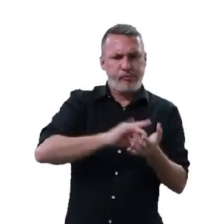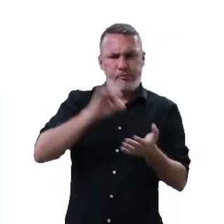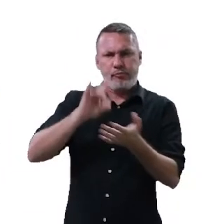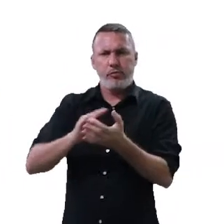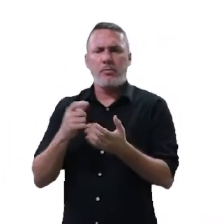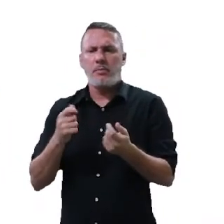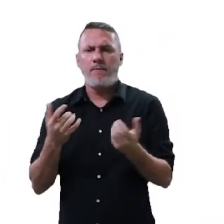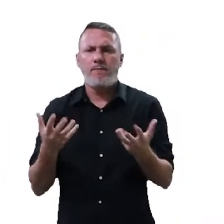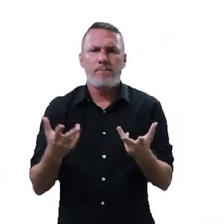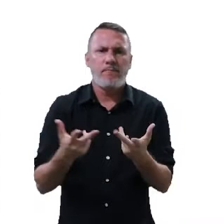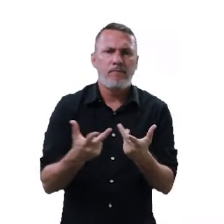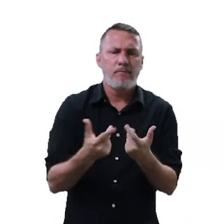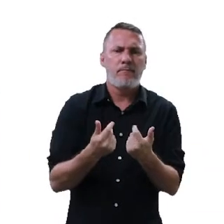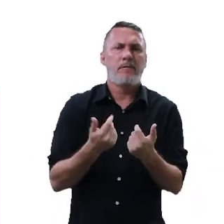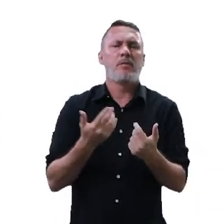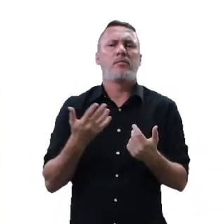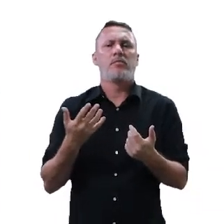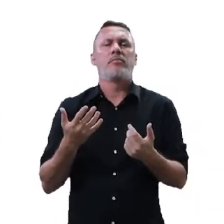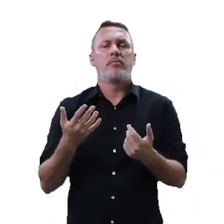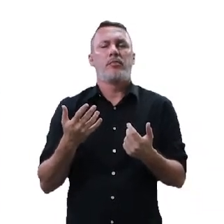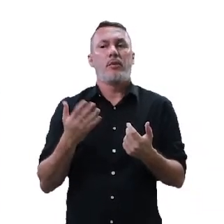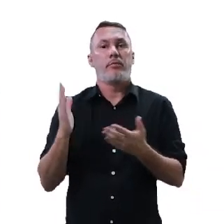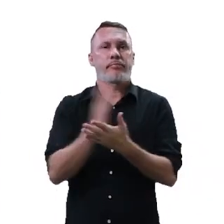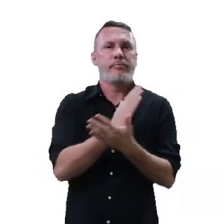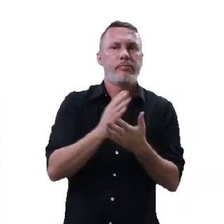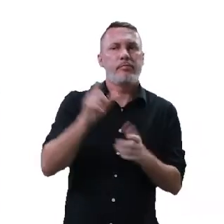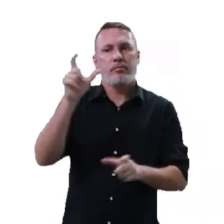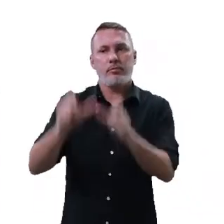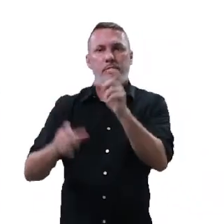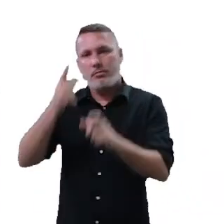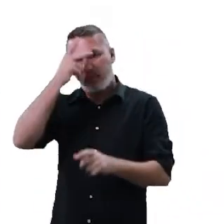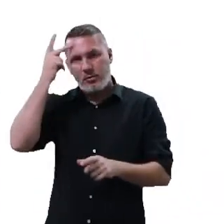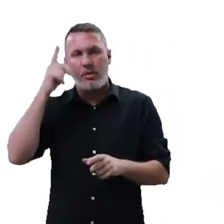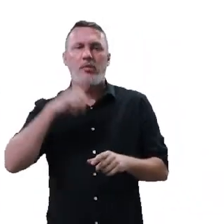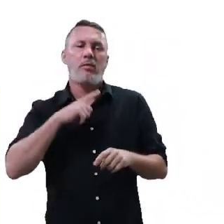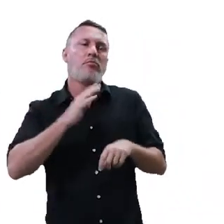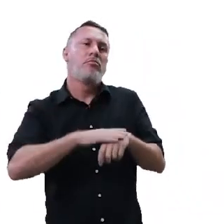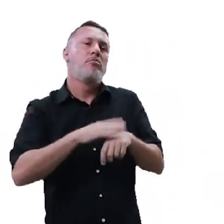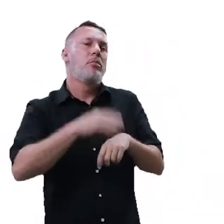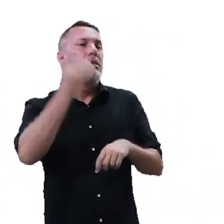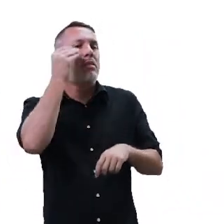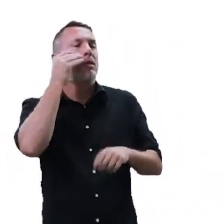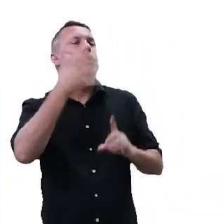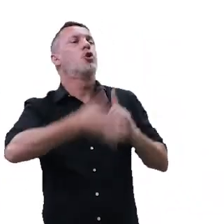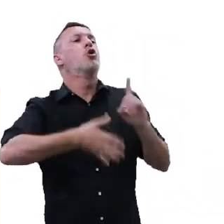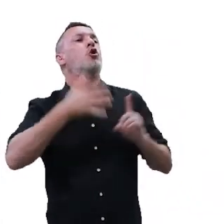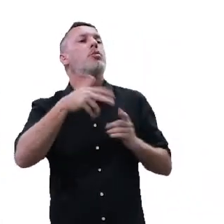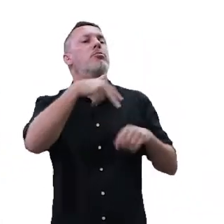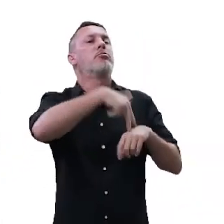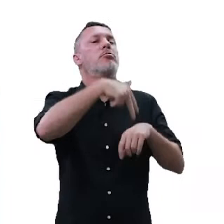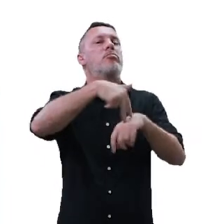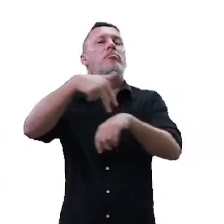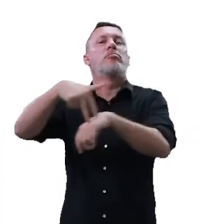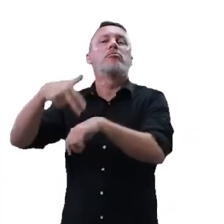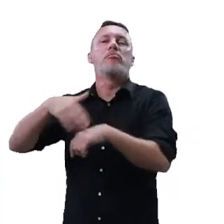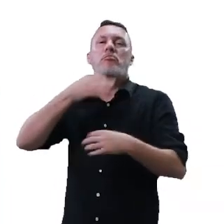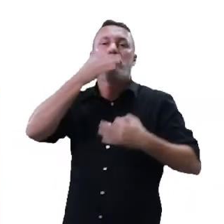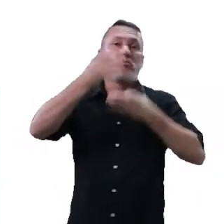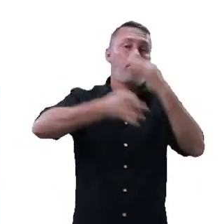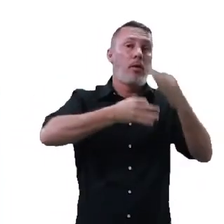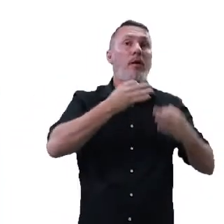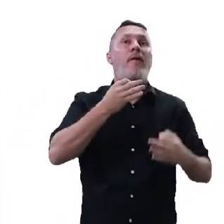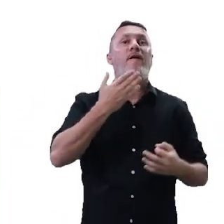argumentos sólidos e persuasivos. Nesse caso, alguns cidadãos procuravam aperfeiçoar sua habilidade de discursar. E